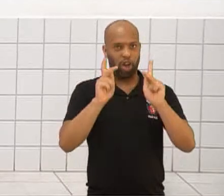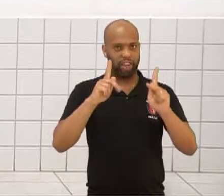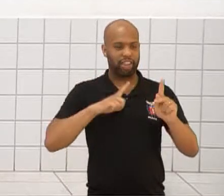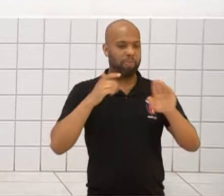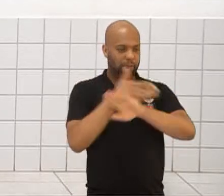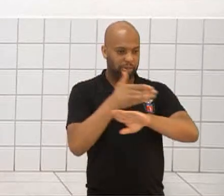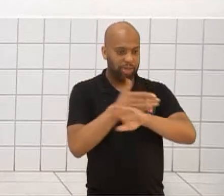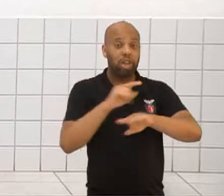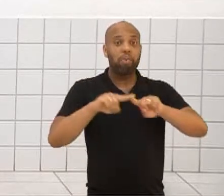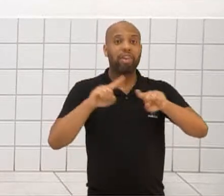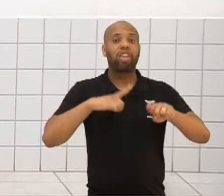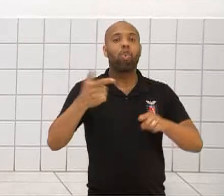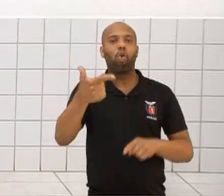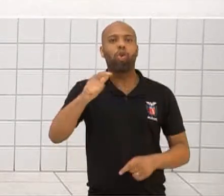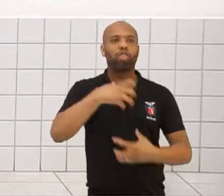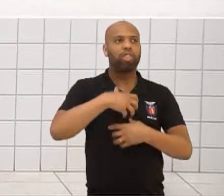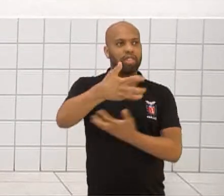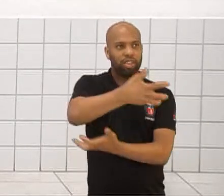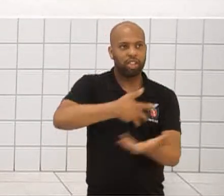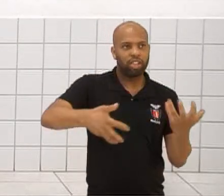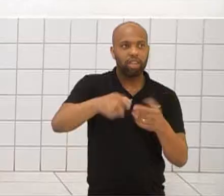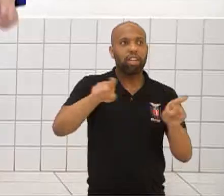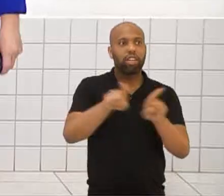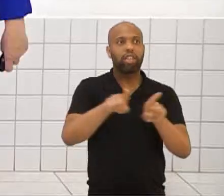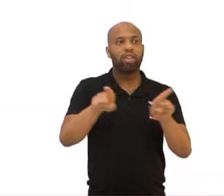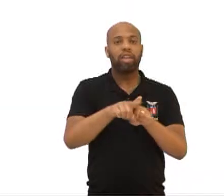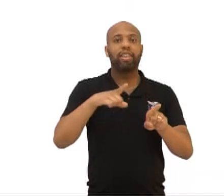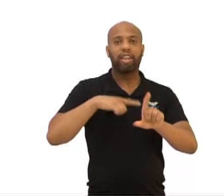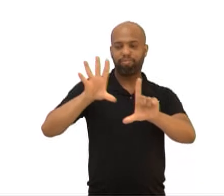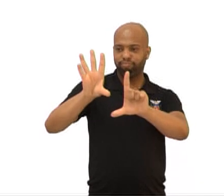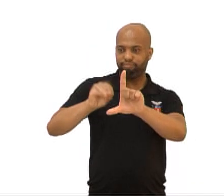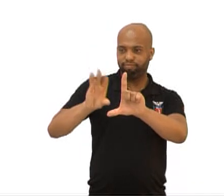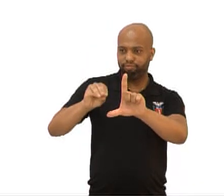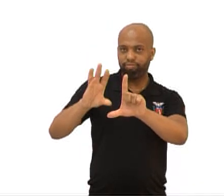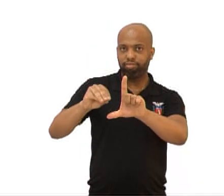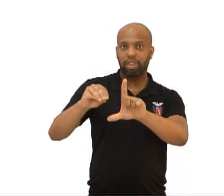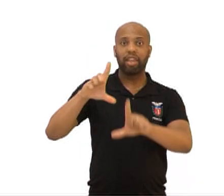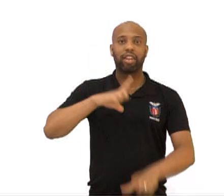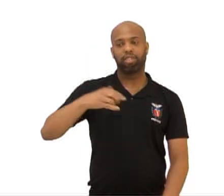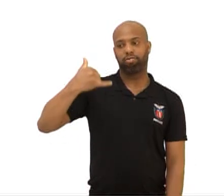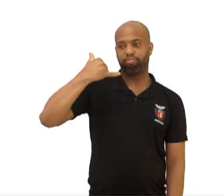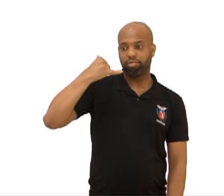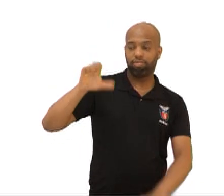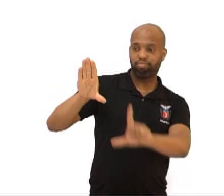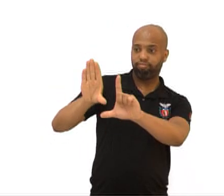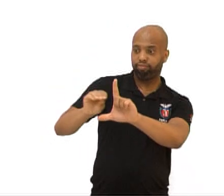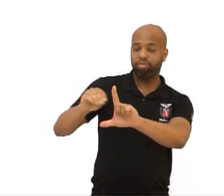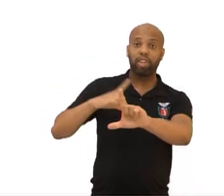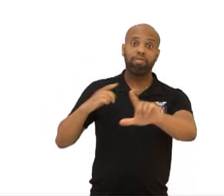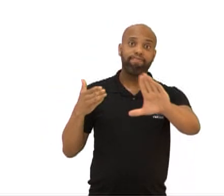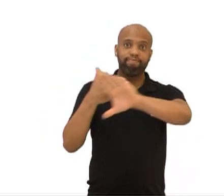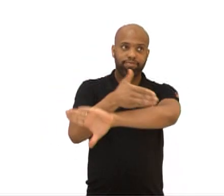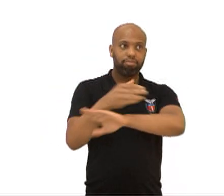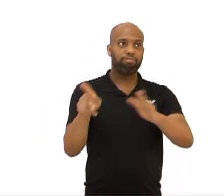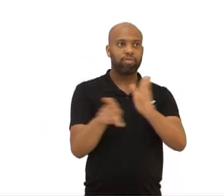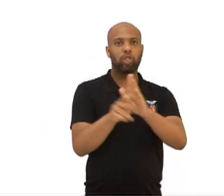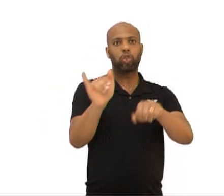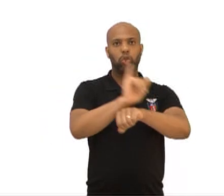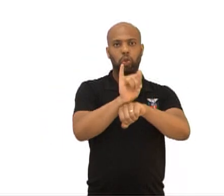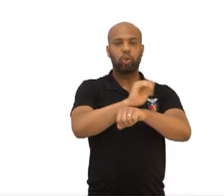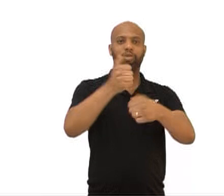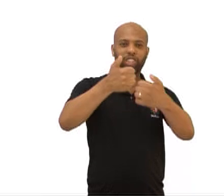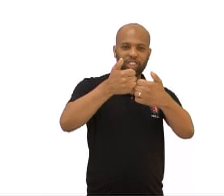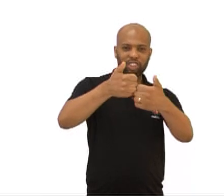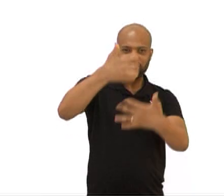temos outras formas de você interagir. Outra é através desse QR Code que você coloca de frente ao seu celular, focaliza e tem acesso